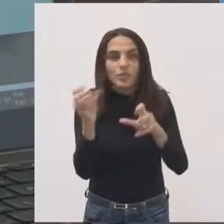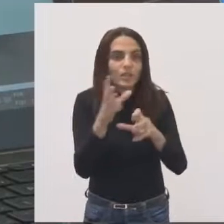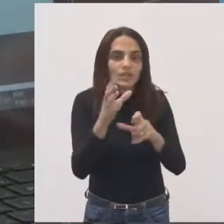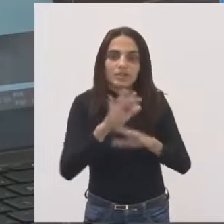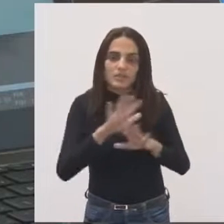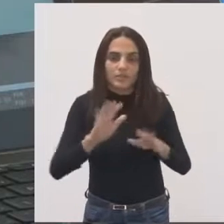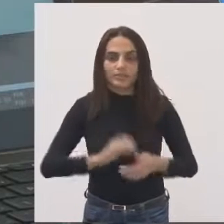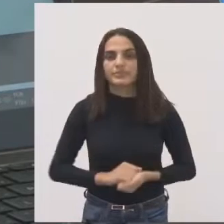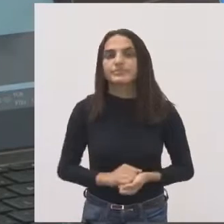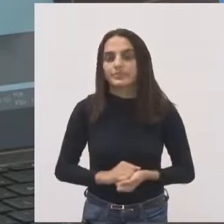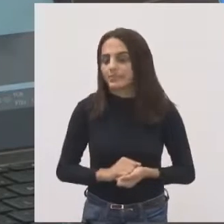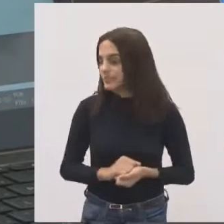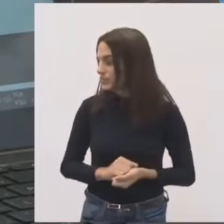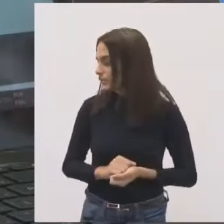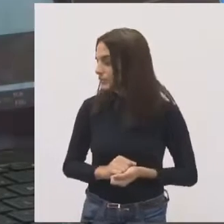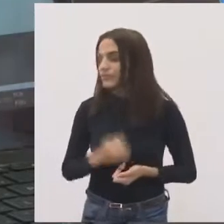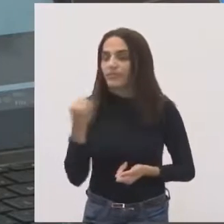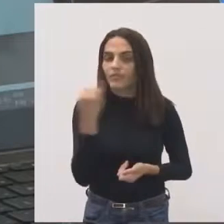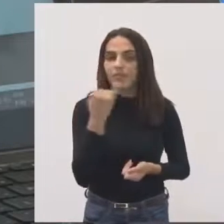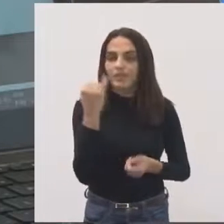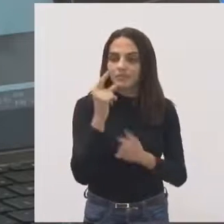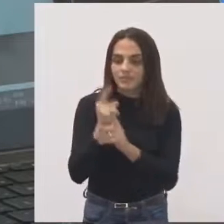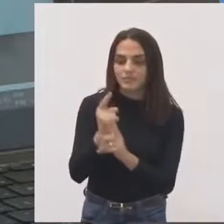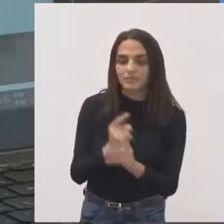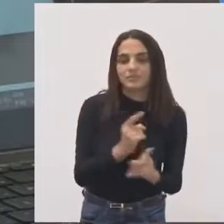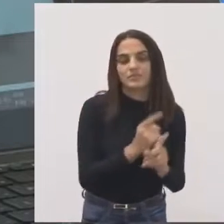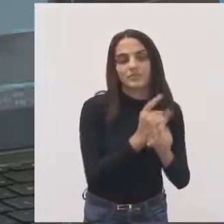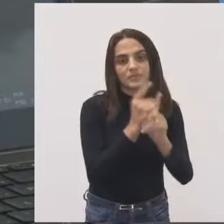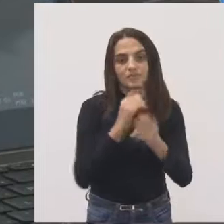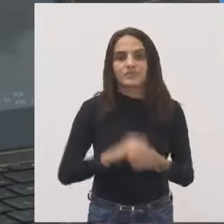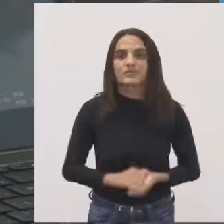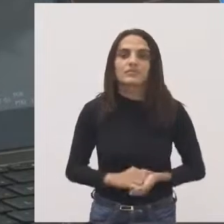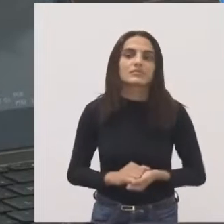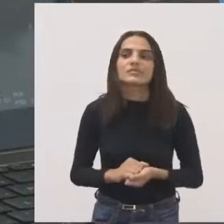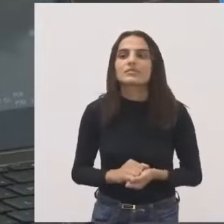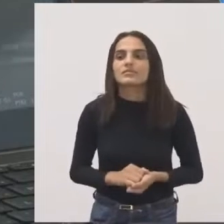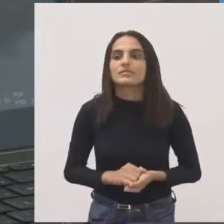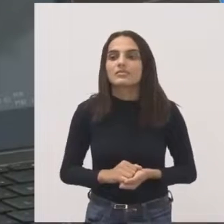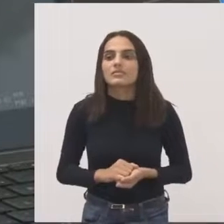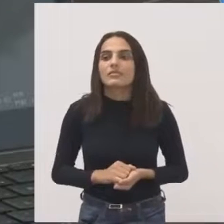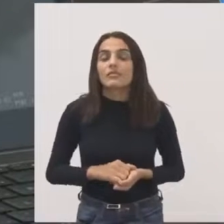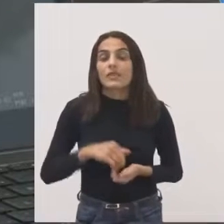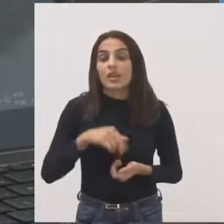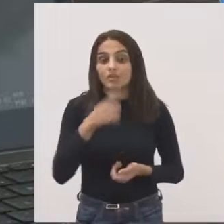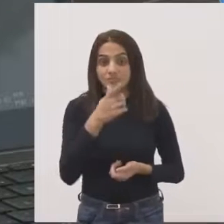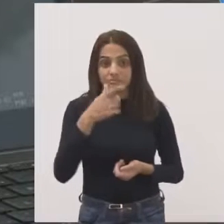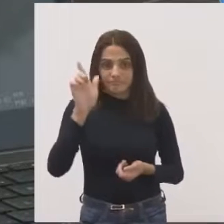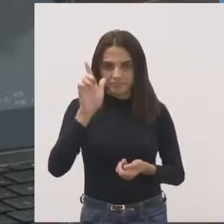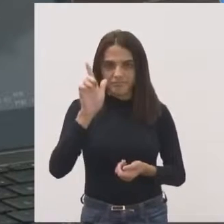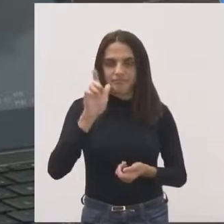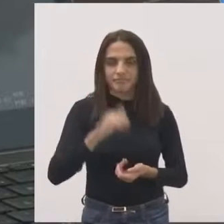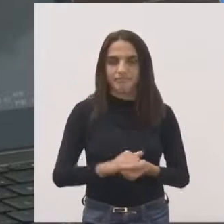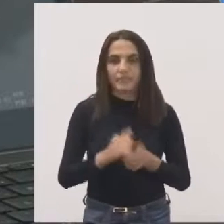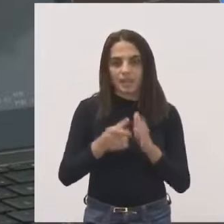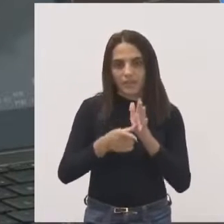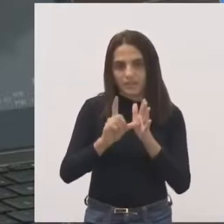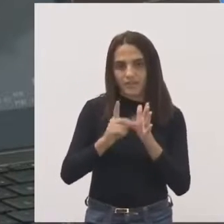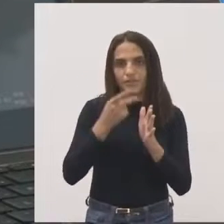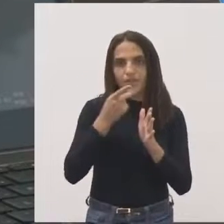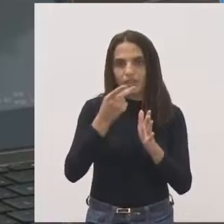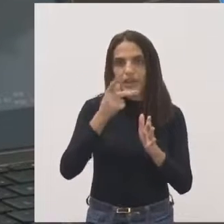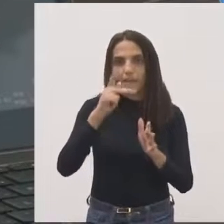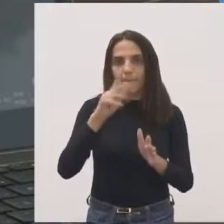é bacana isso. E sem conta, nem pediu a conta para entrar, tá bom? A outra coisa que eu vou falar antes de ir pro da Positivo,